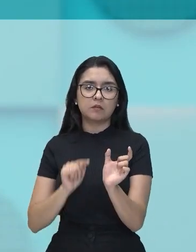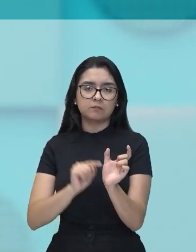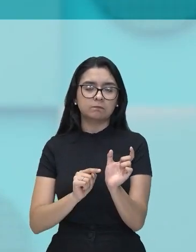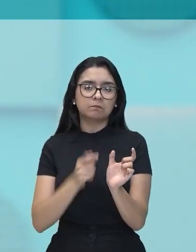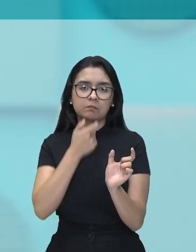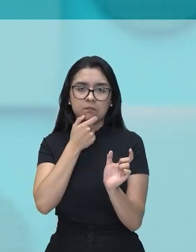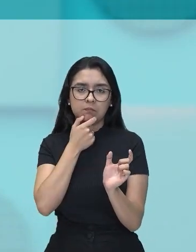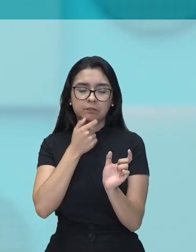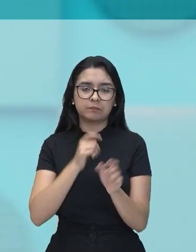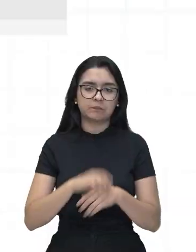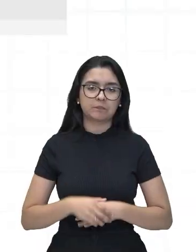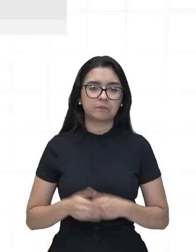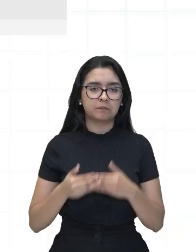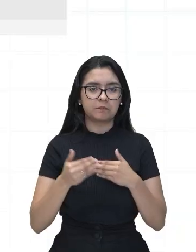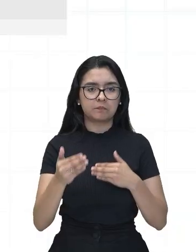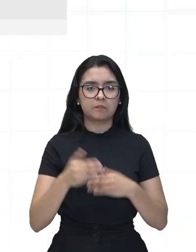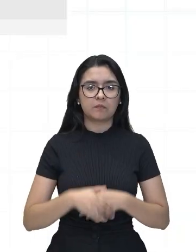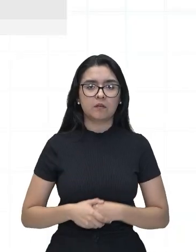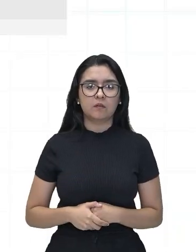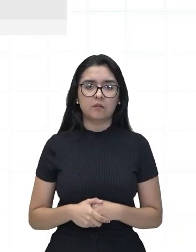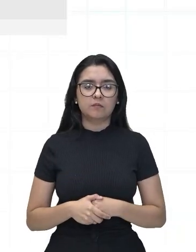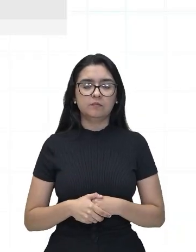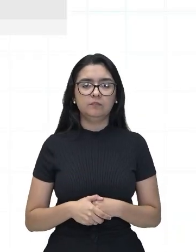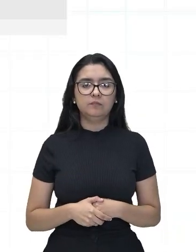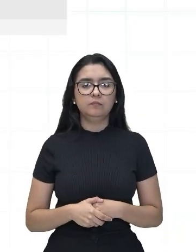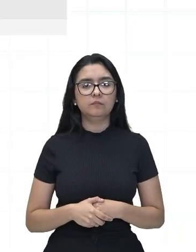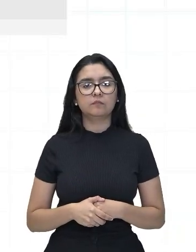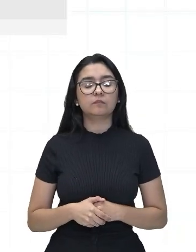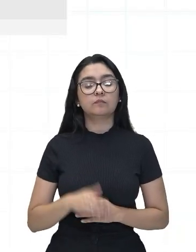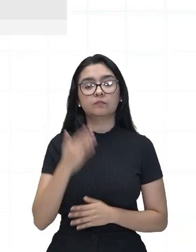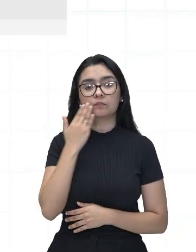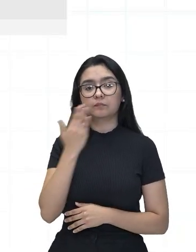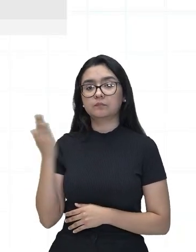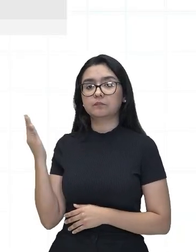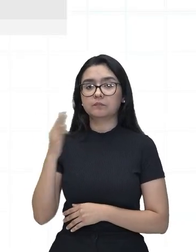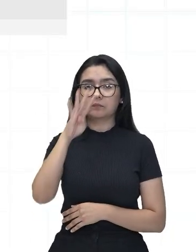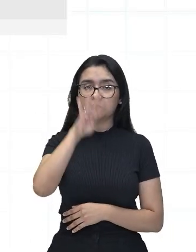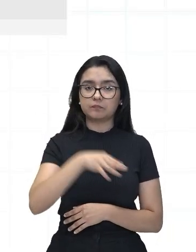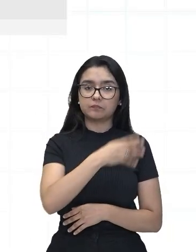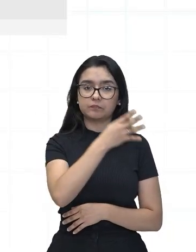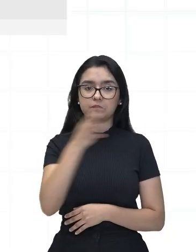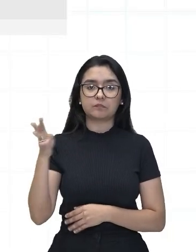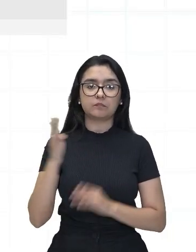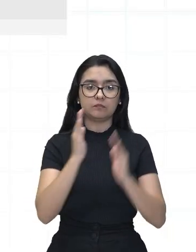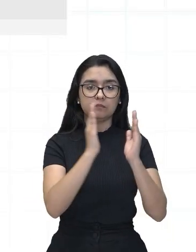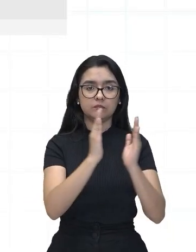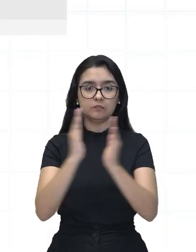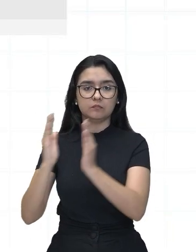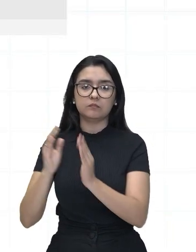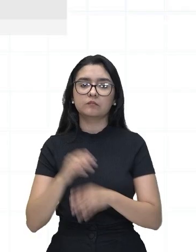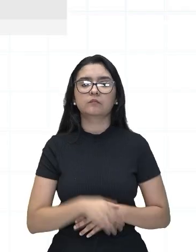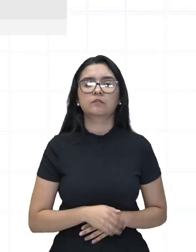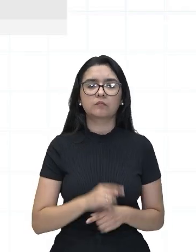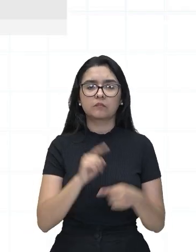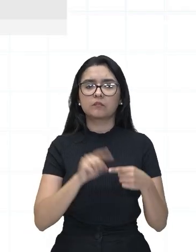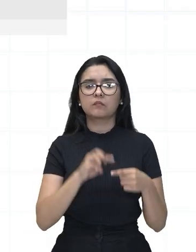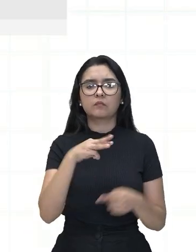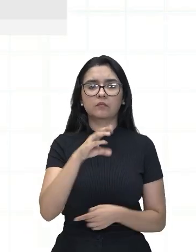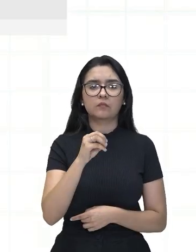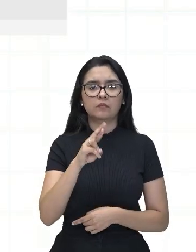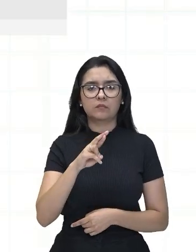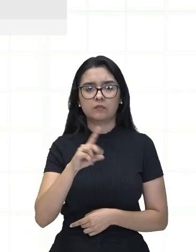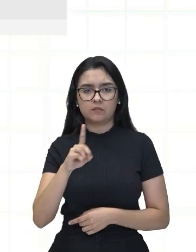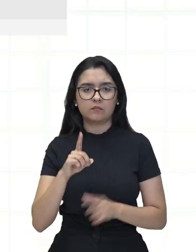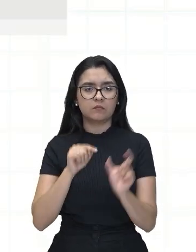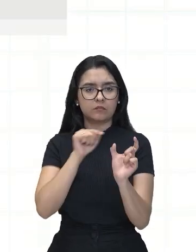Então, let's check it. Vamos lá. Então, nós temos aqui a tabelinha que eu dividi word, que é a palavra